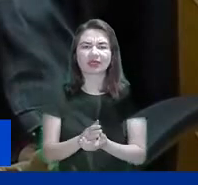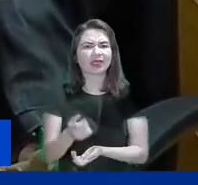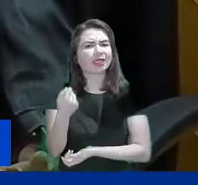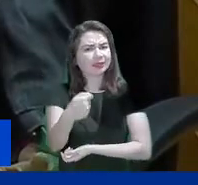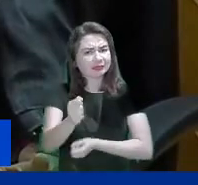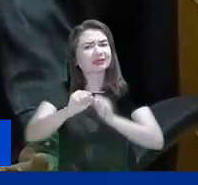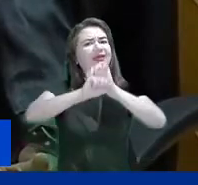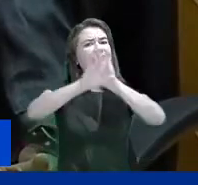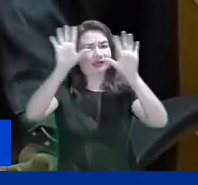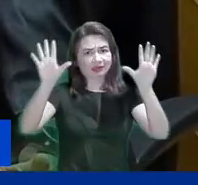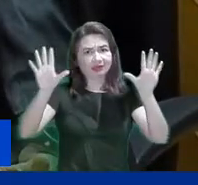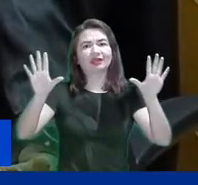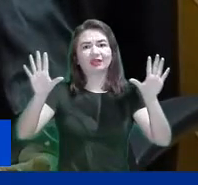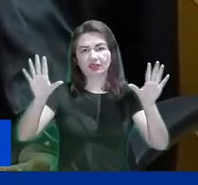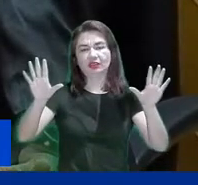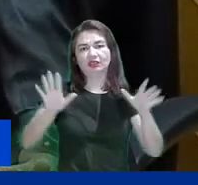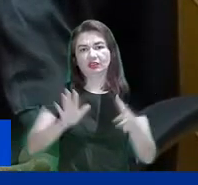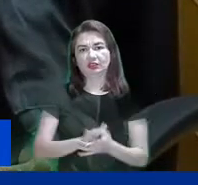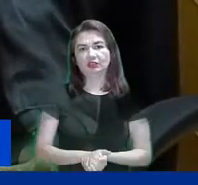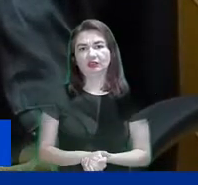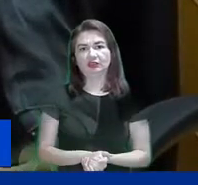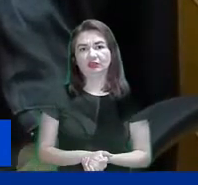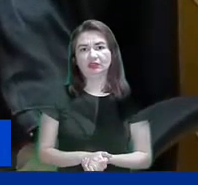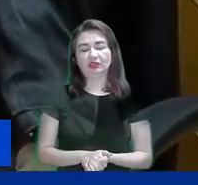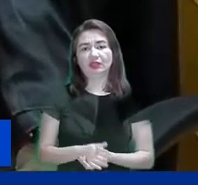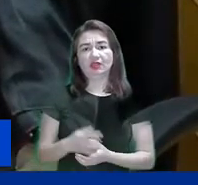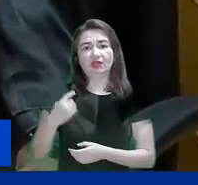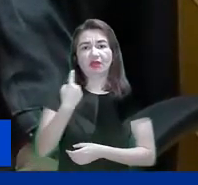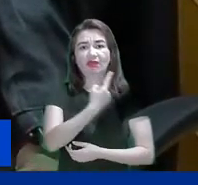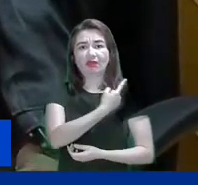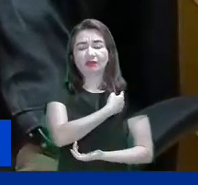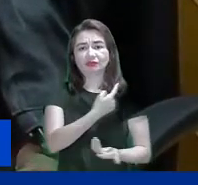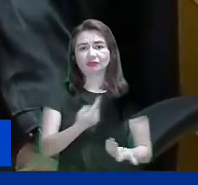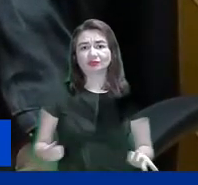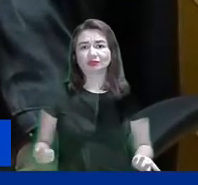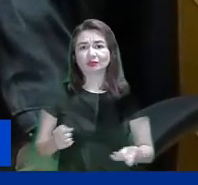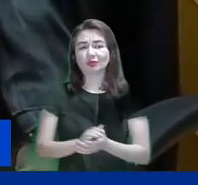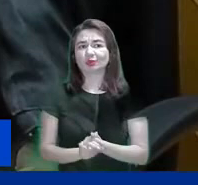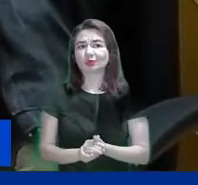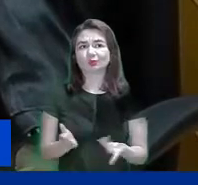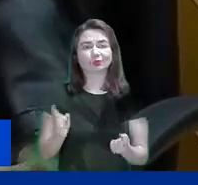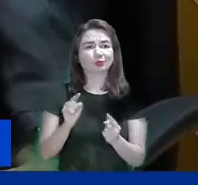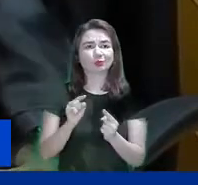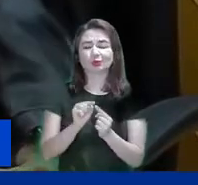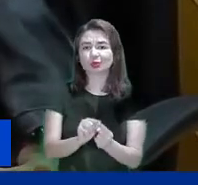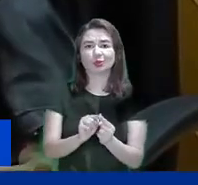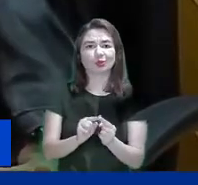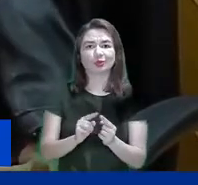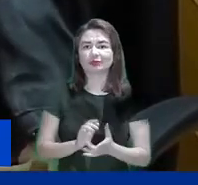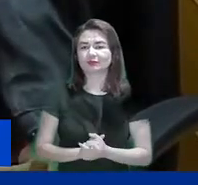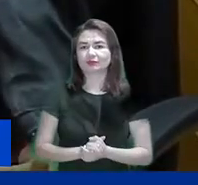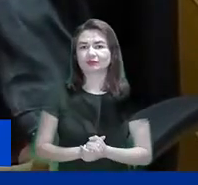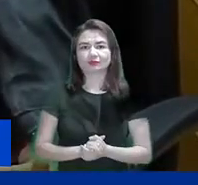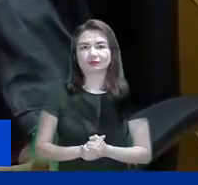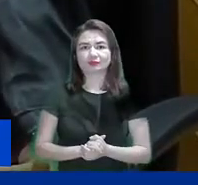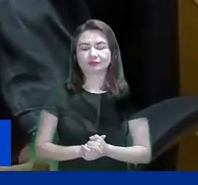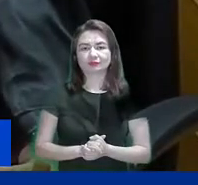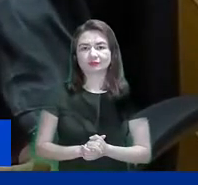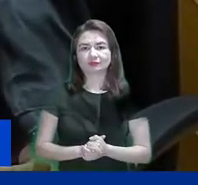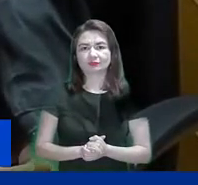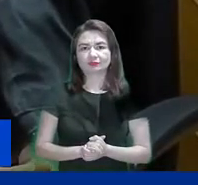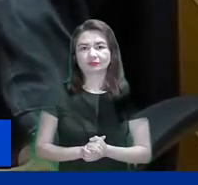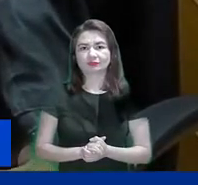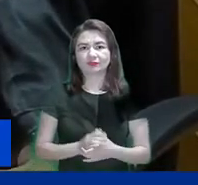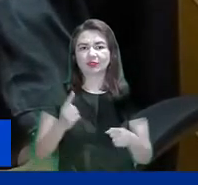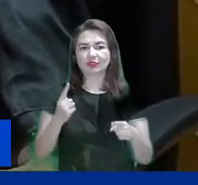né? A gente deixou de aplicar o precedente porque ele não é exatamente